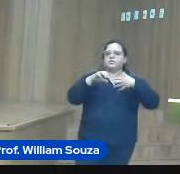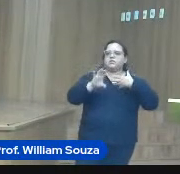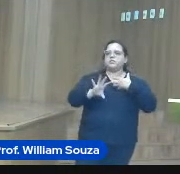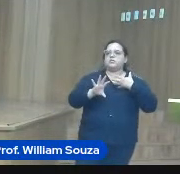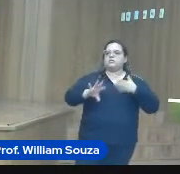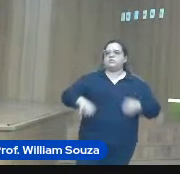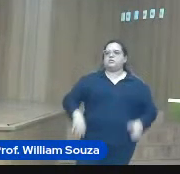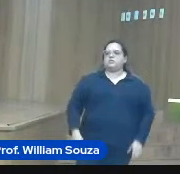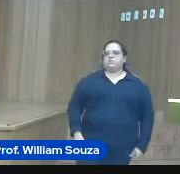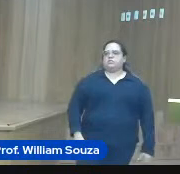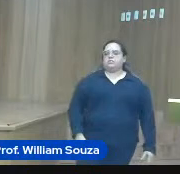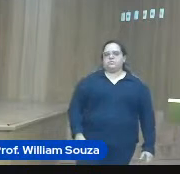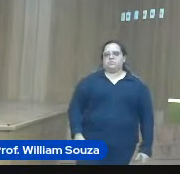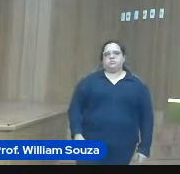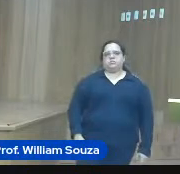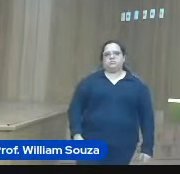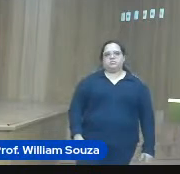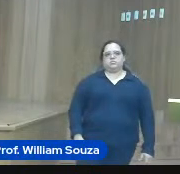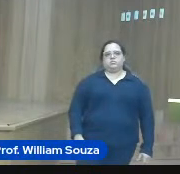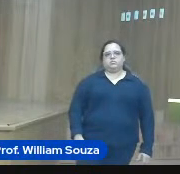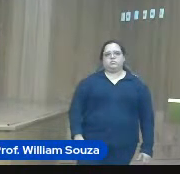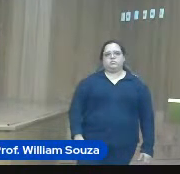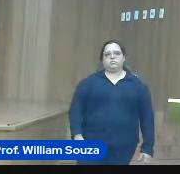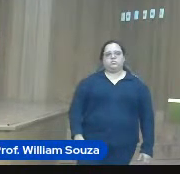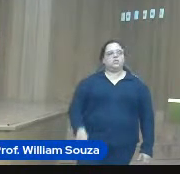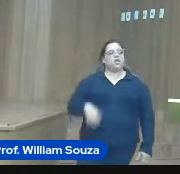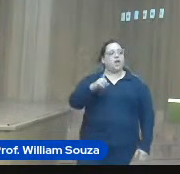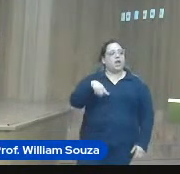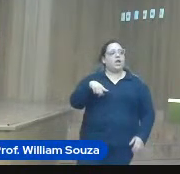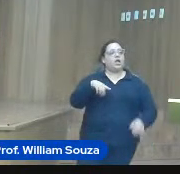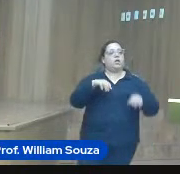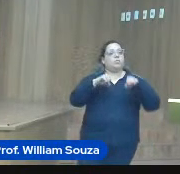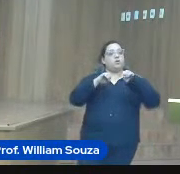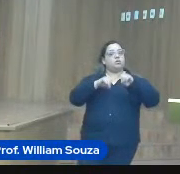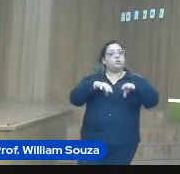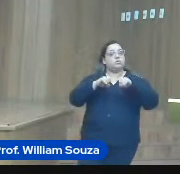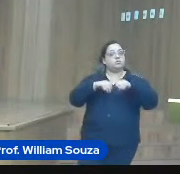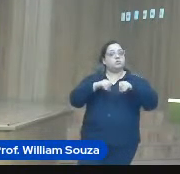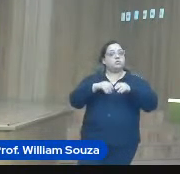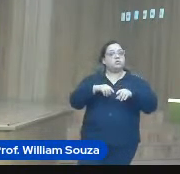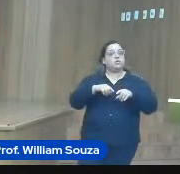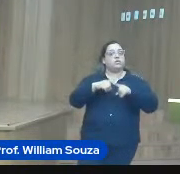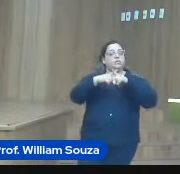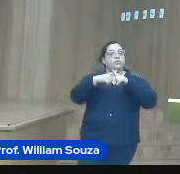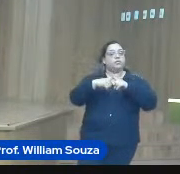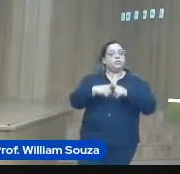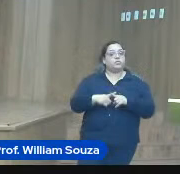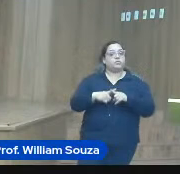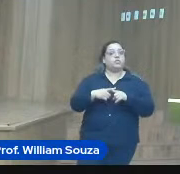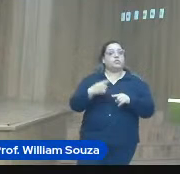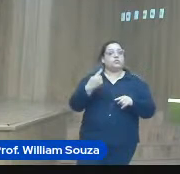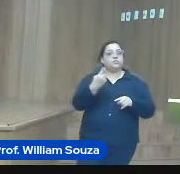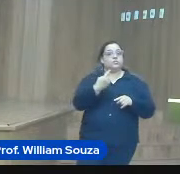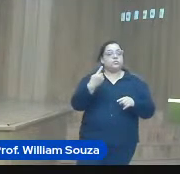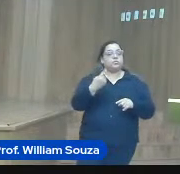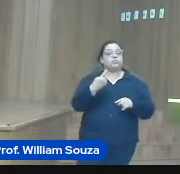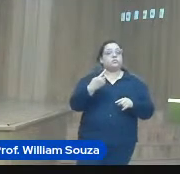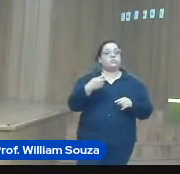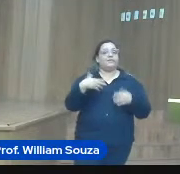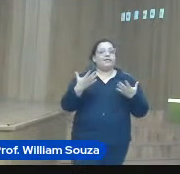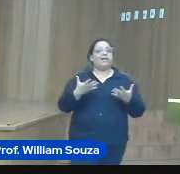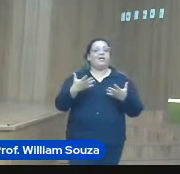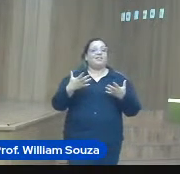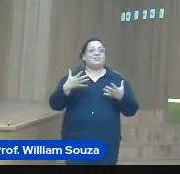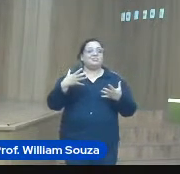Empreendedor de si mesmo é uma educação para a competição individualista. E é isso que gera esse